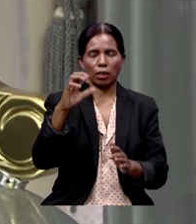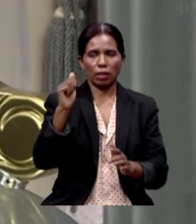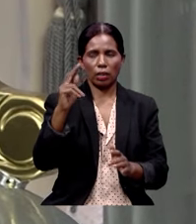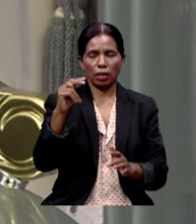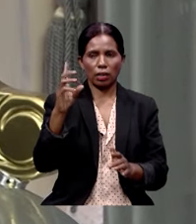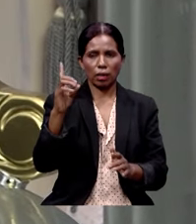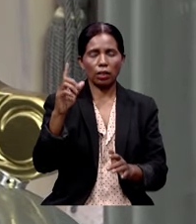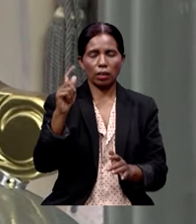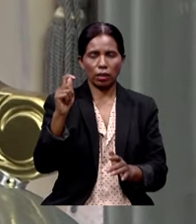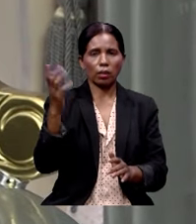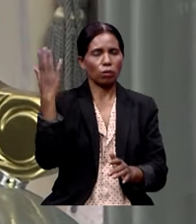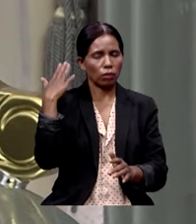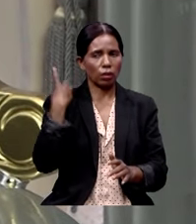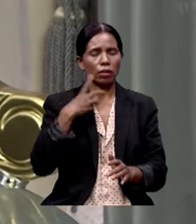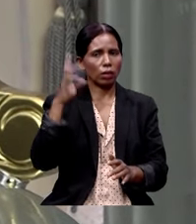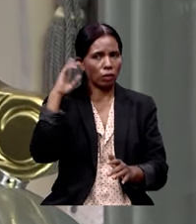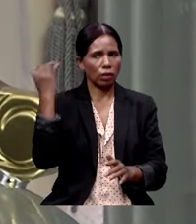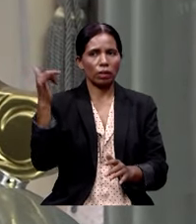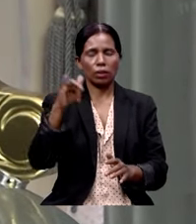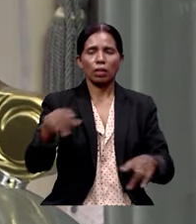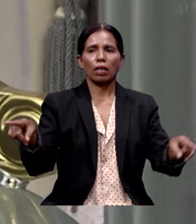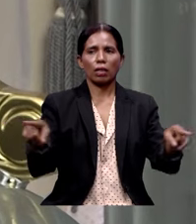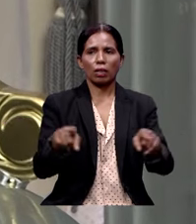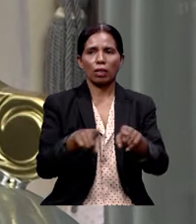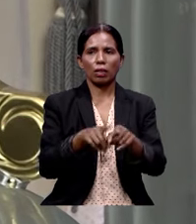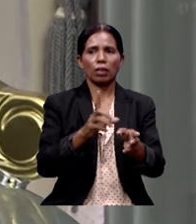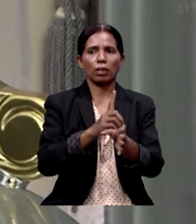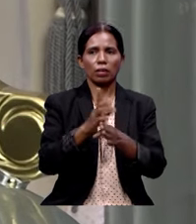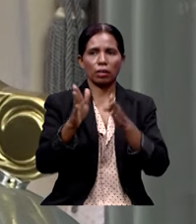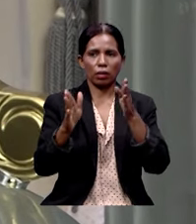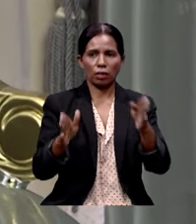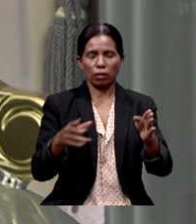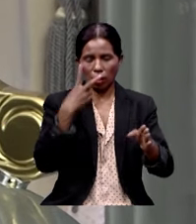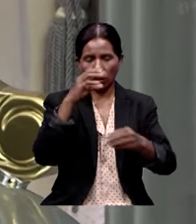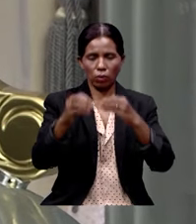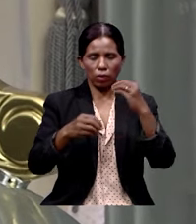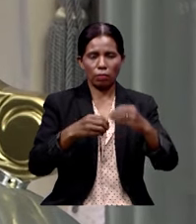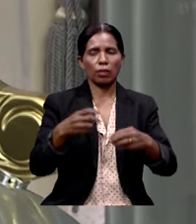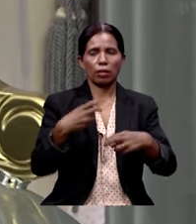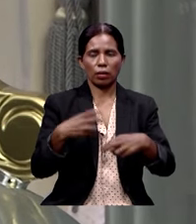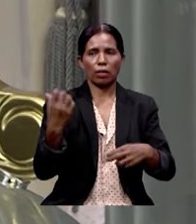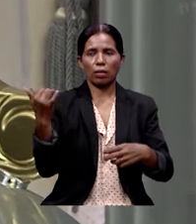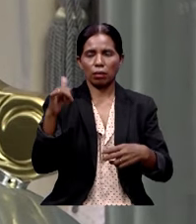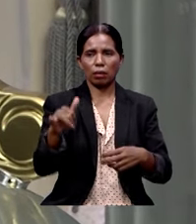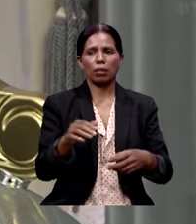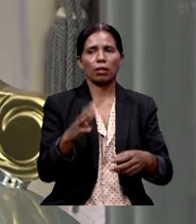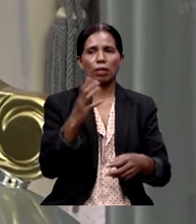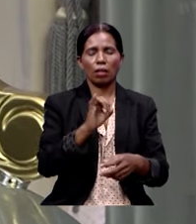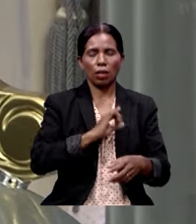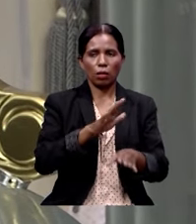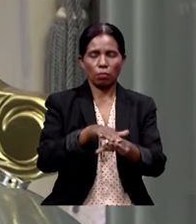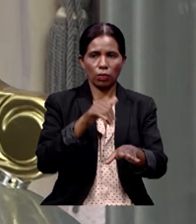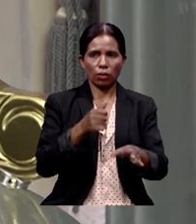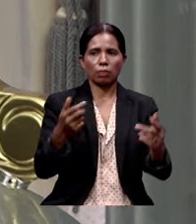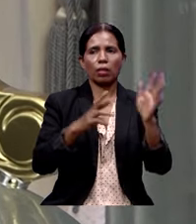nem Ulu Itarona, nem se irá, nem se diretor, bem gestão de crise, nem a minha maior SEMA, nem a o convite, nem